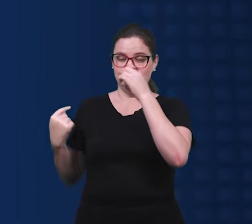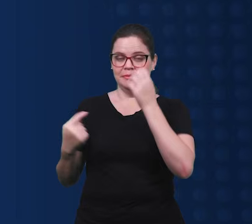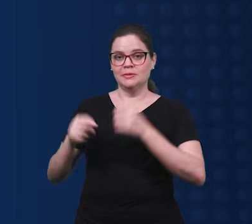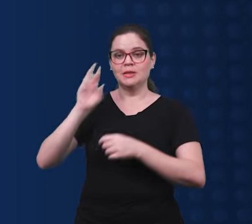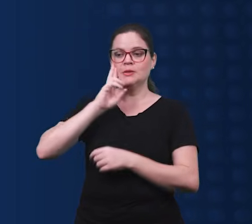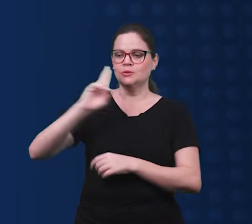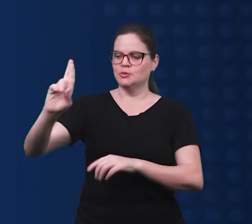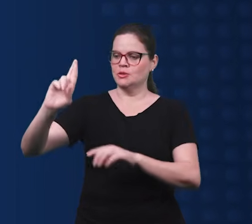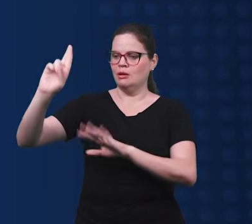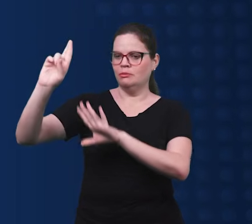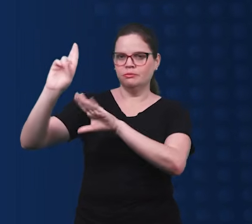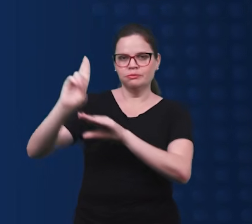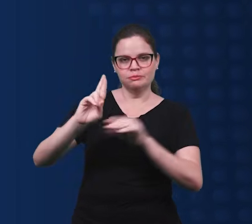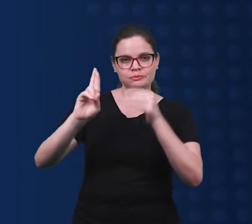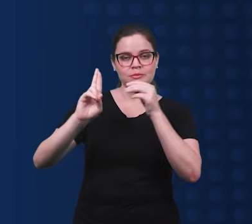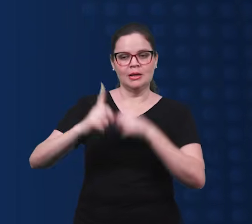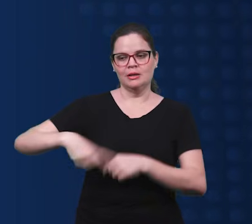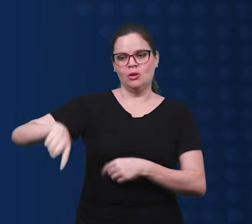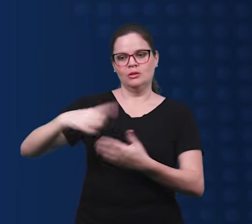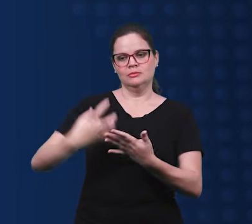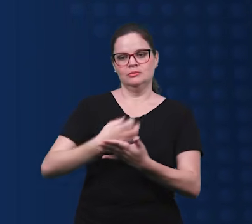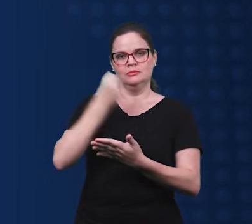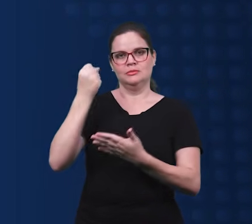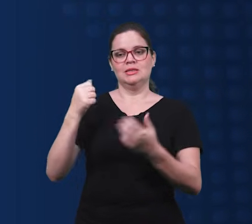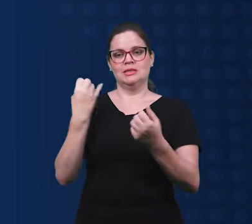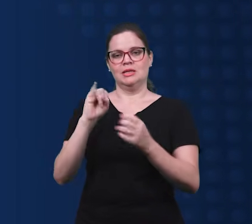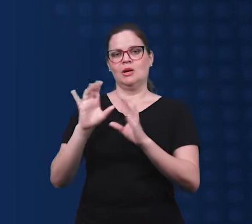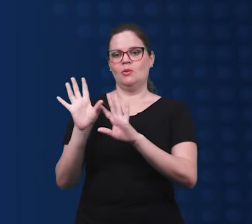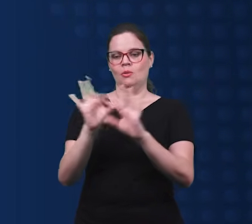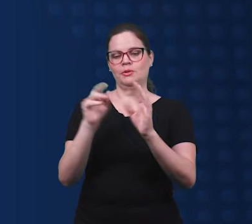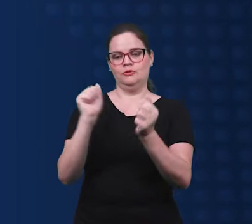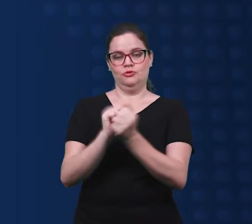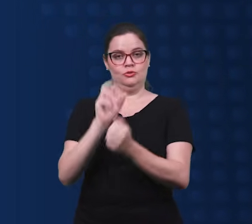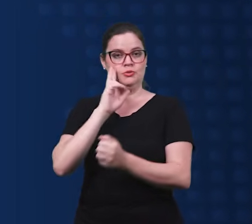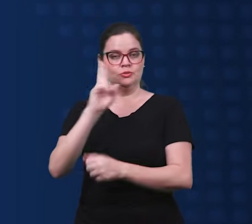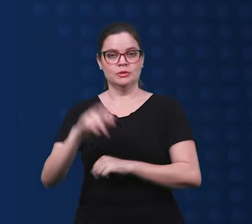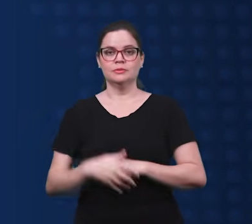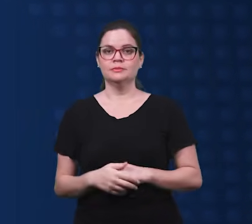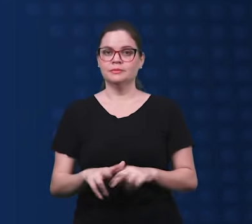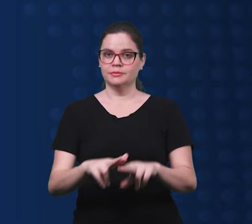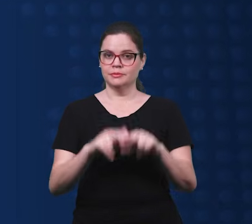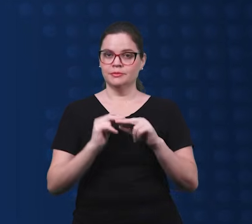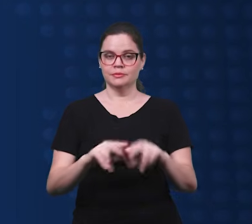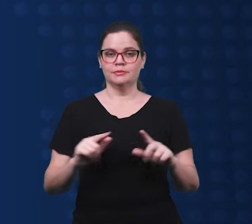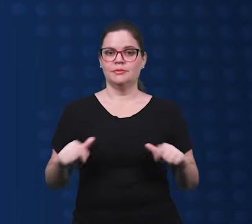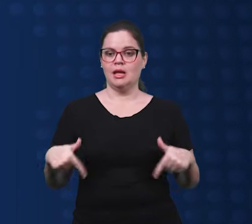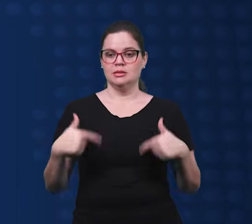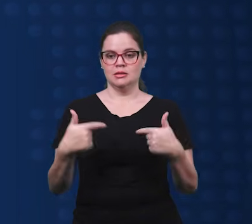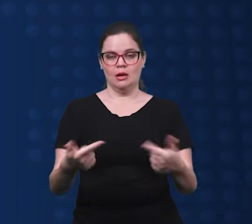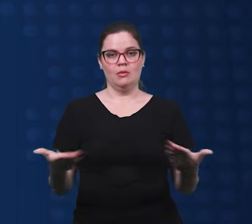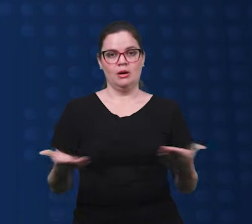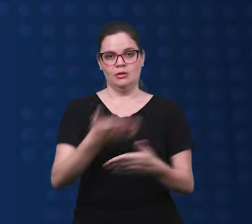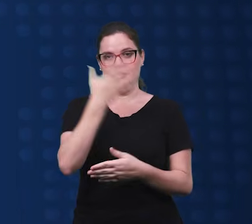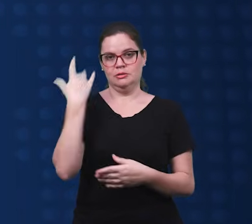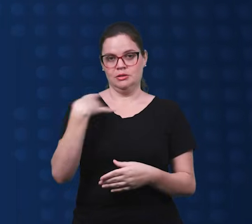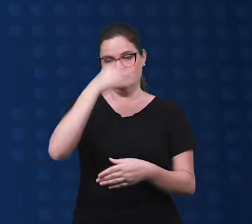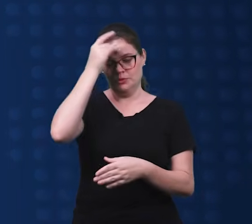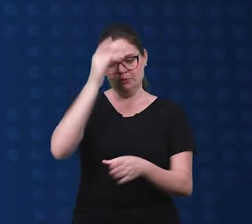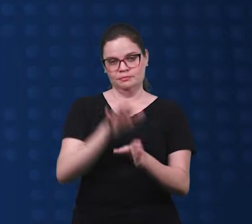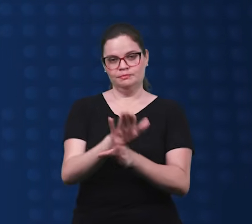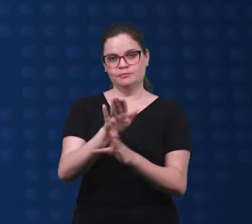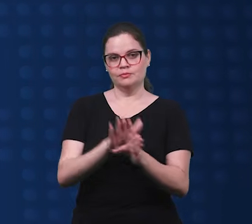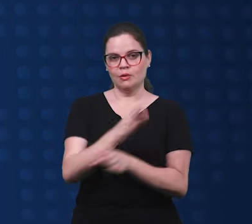manifestação do Senhor será para aqueles que estão em comunhão com Ele. Portanto, o Espírito Santo orienta os servos a